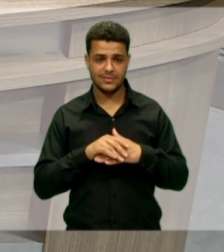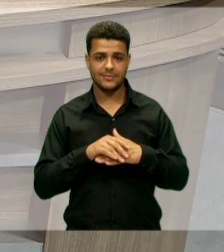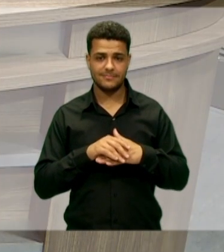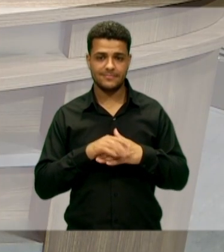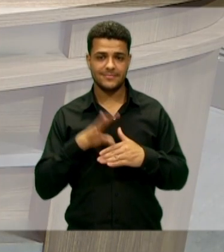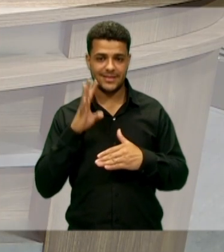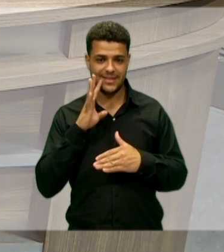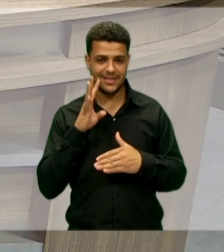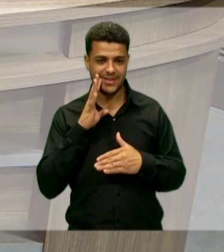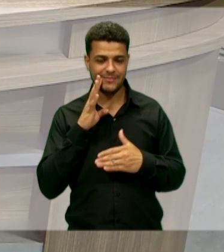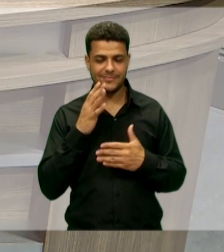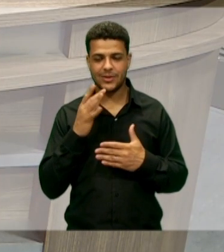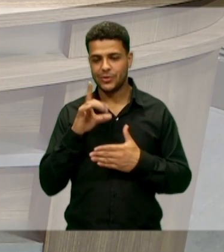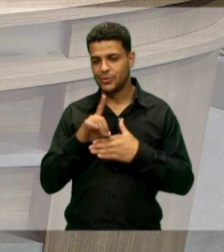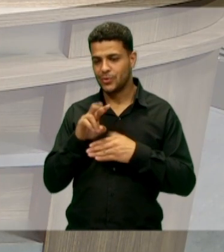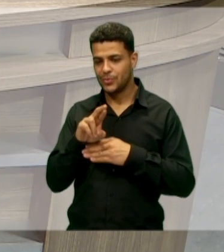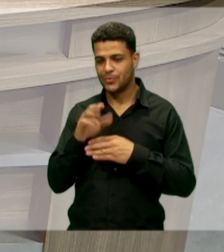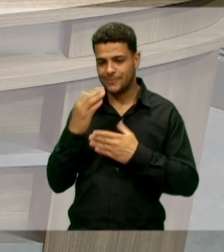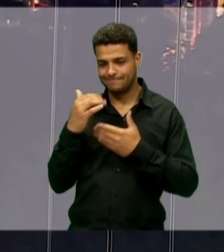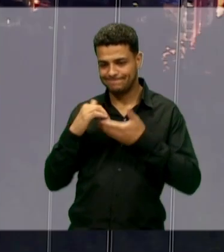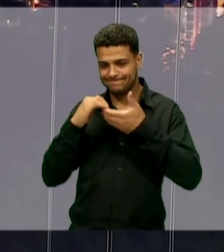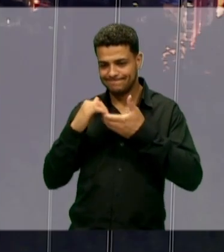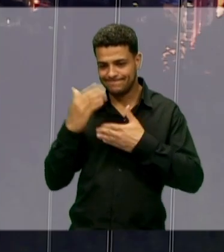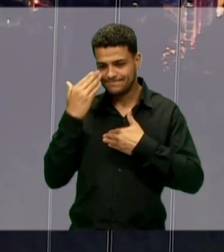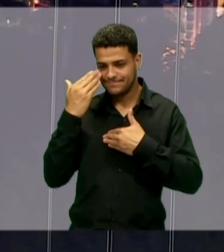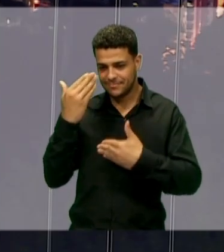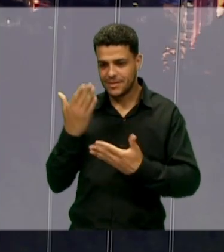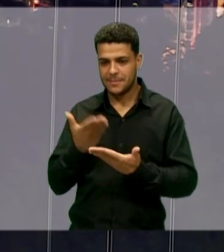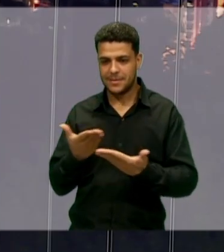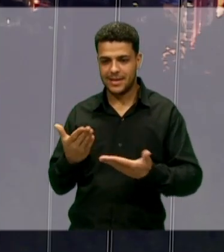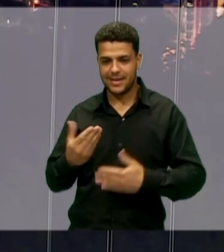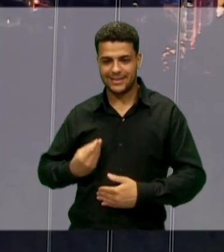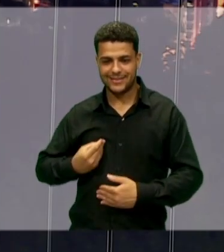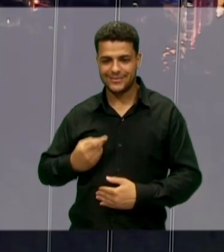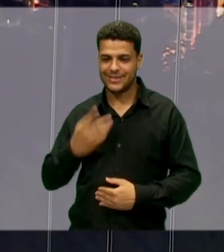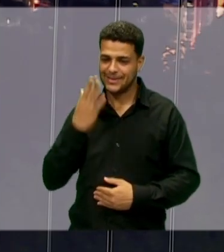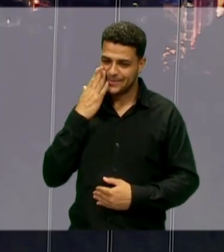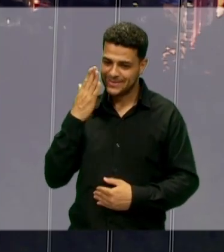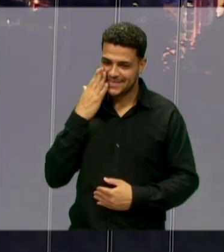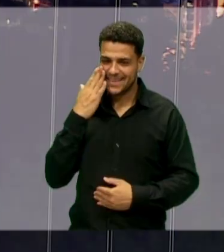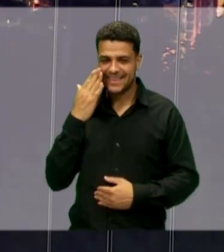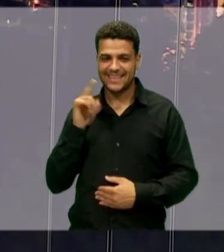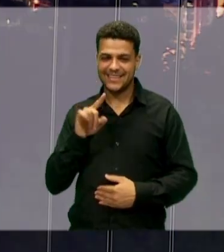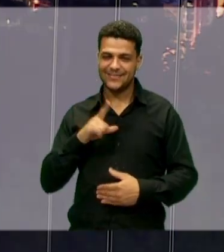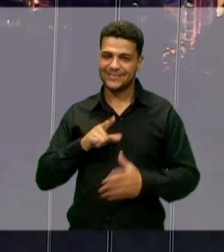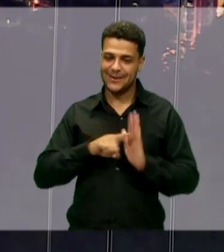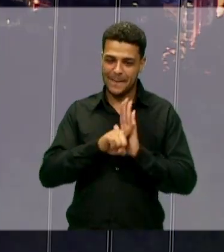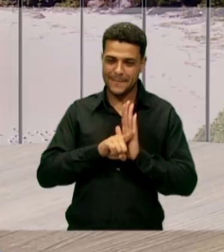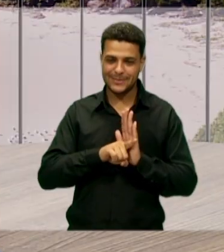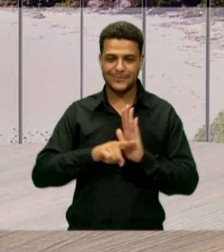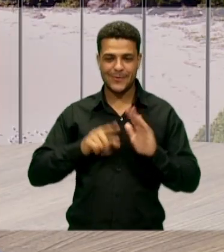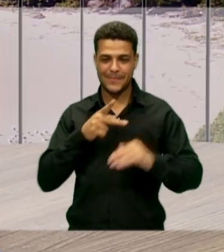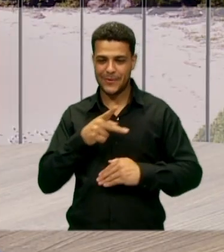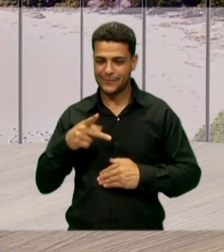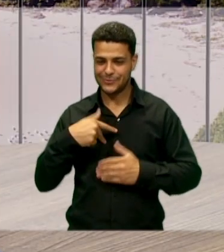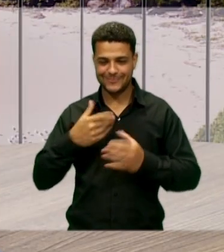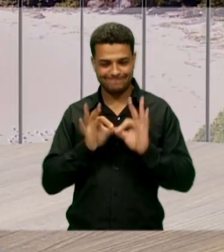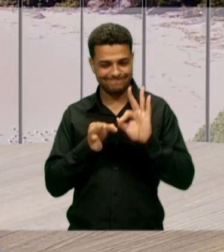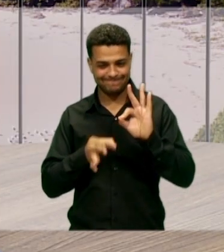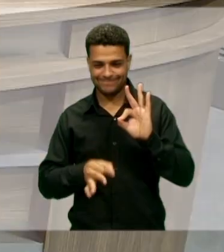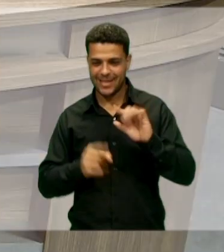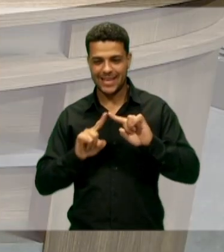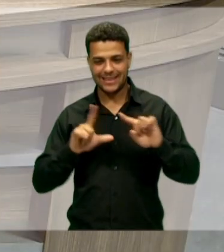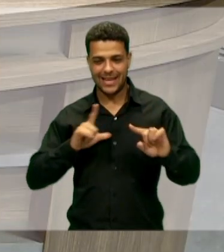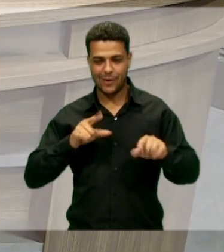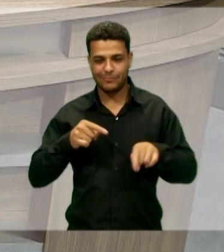Legal. Doutor, muito obrigada pela sua presença aqui. Eu sei que o senhor, como pesquisador, professor, enfim, tem